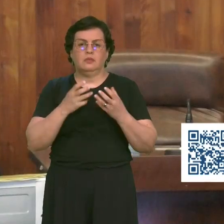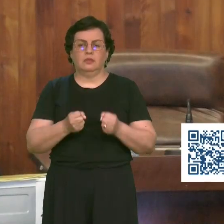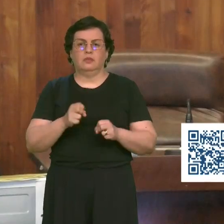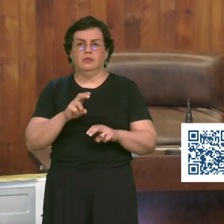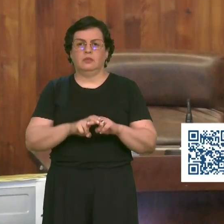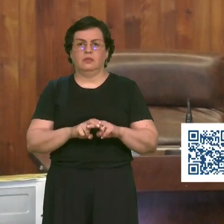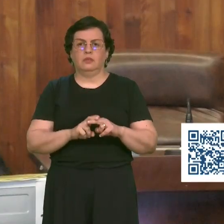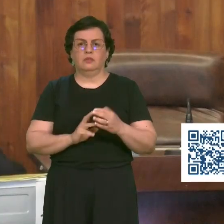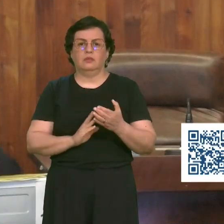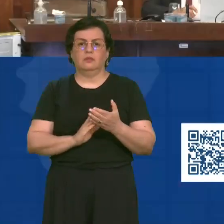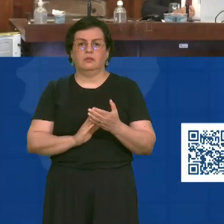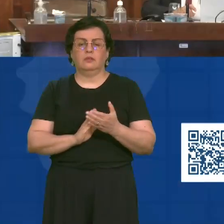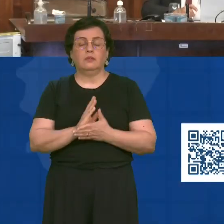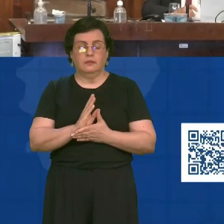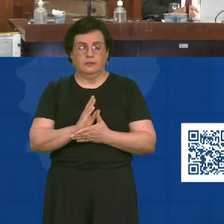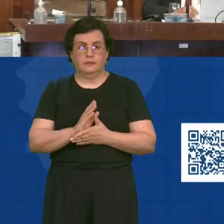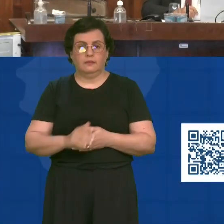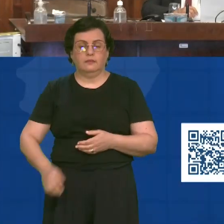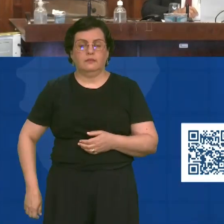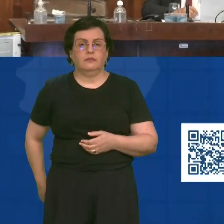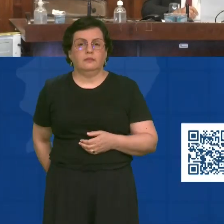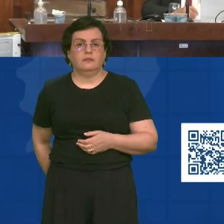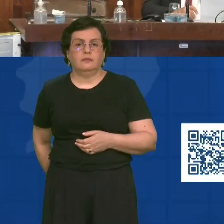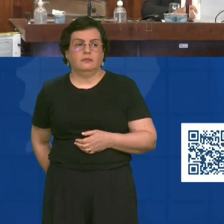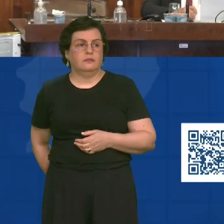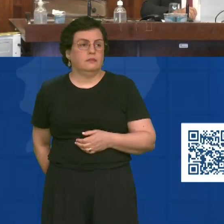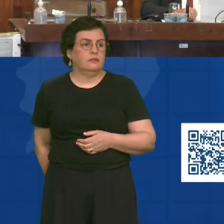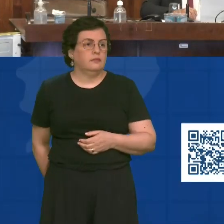com o requerimento permanente como se encontram